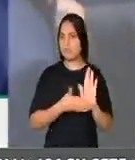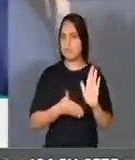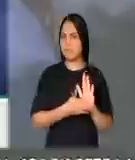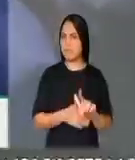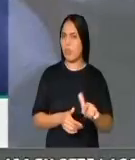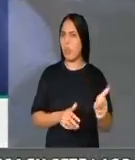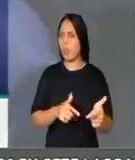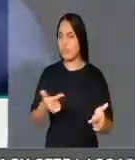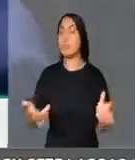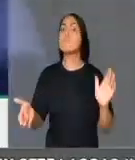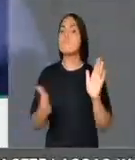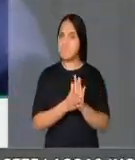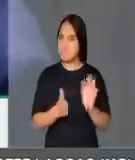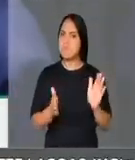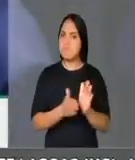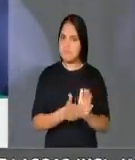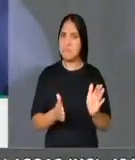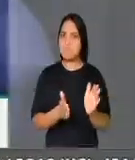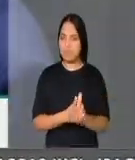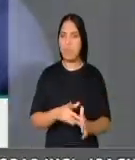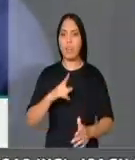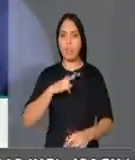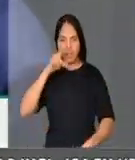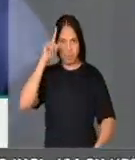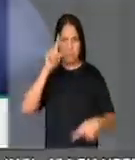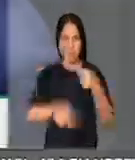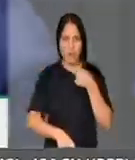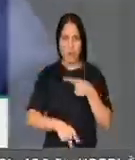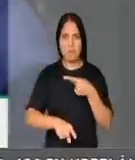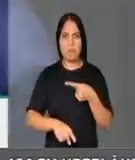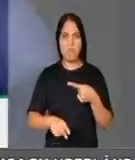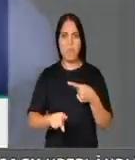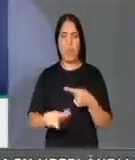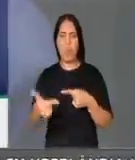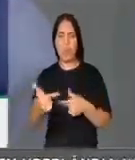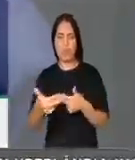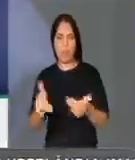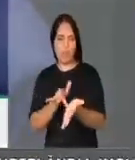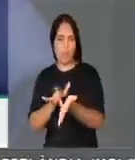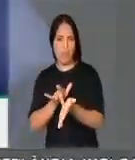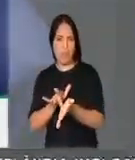aprovando. Parabéns por proibir jabutis